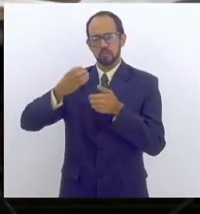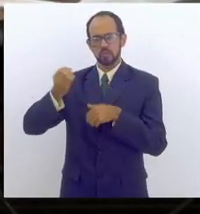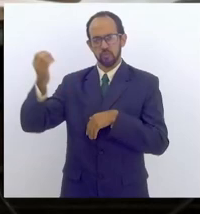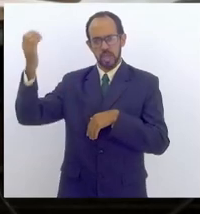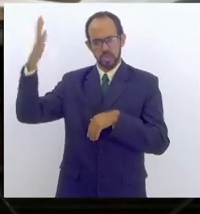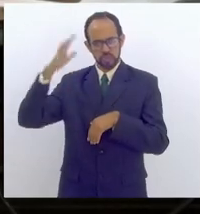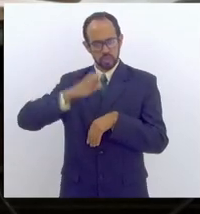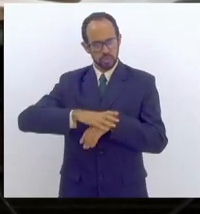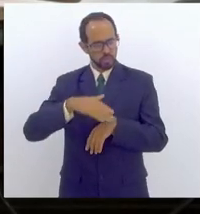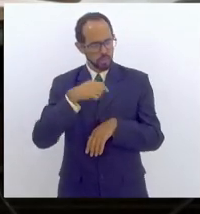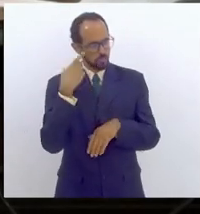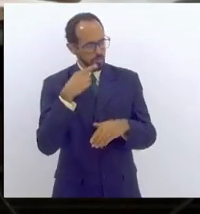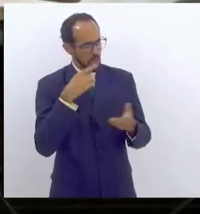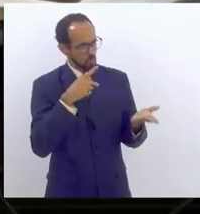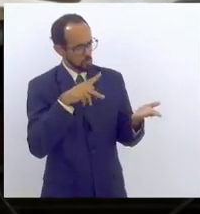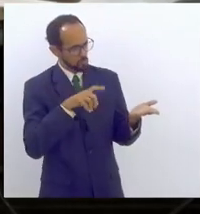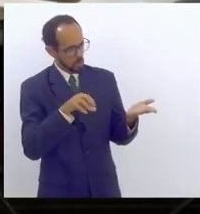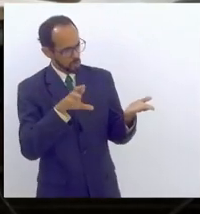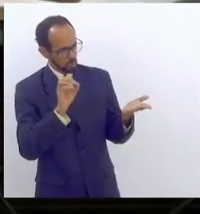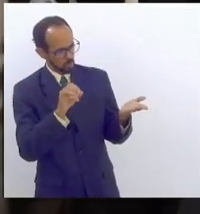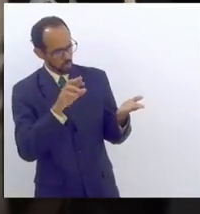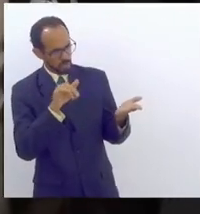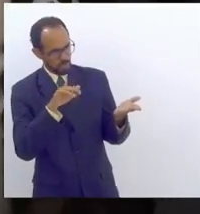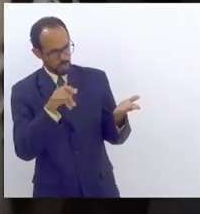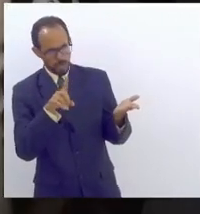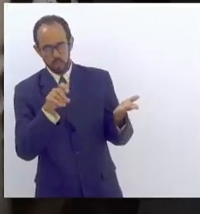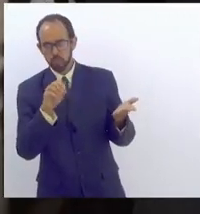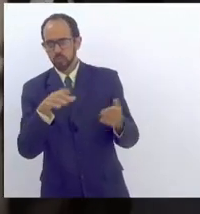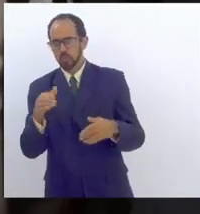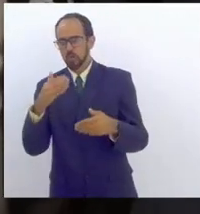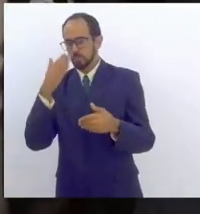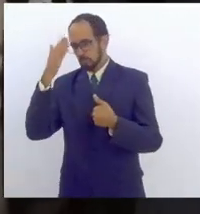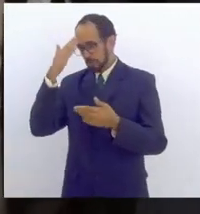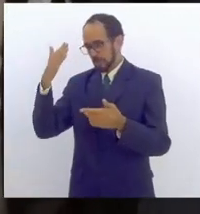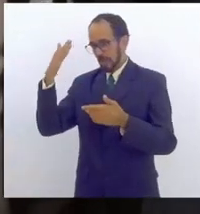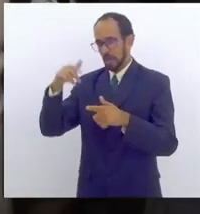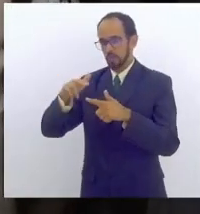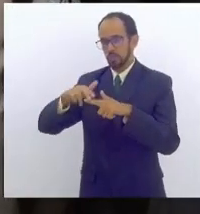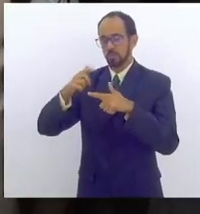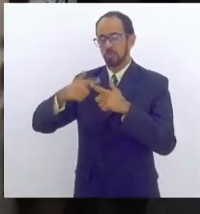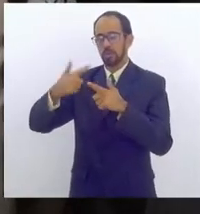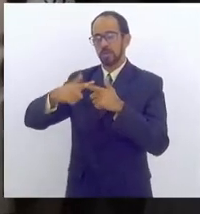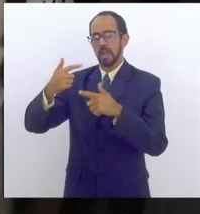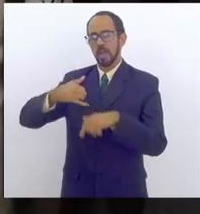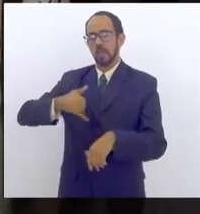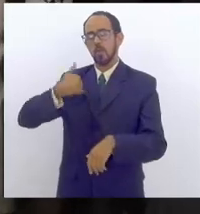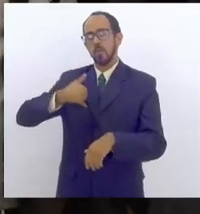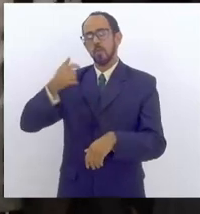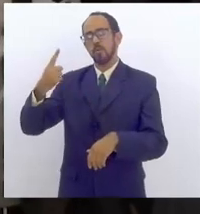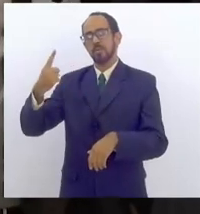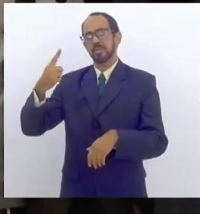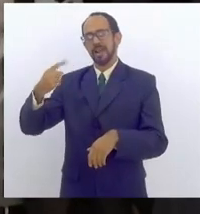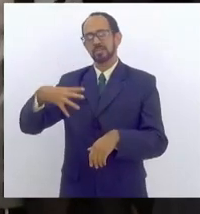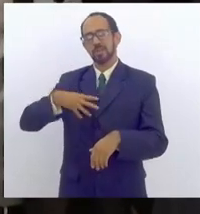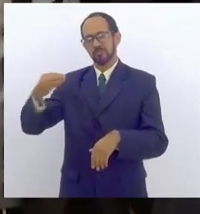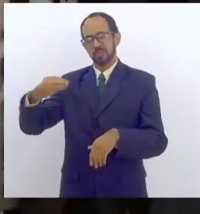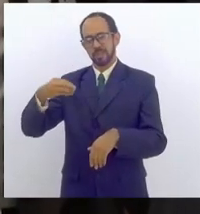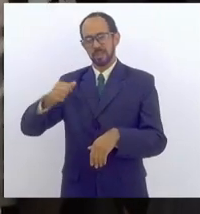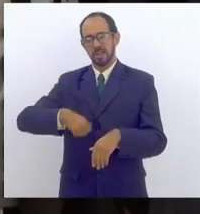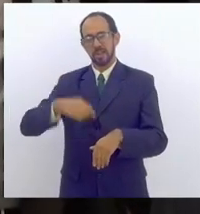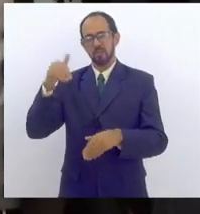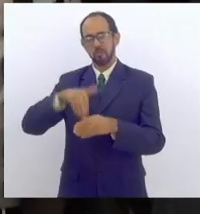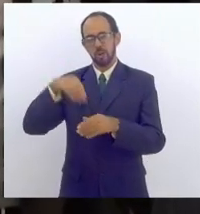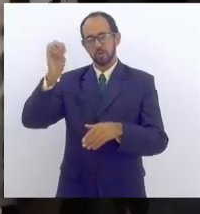Pedro Ricardo. Obrigado, presidente, que é aniversário de um ano da minha filha. Então, eu voto sim, estou partindo para